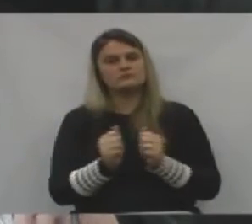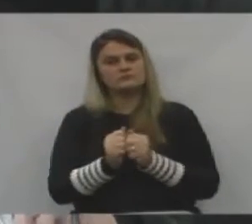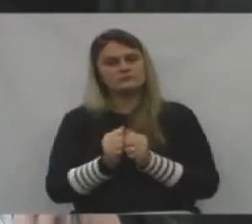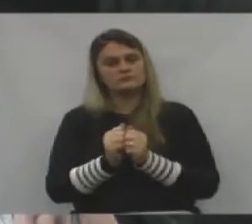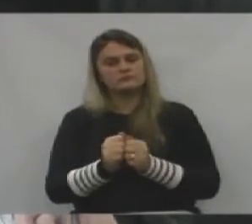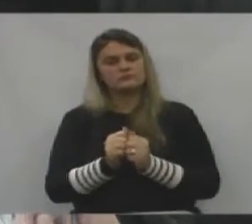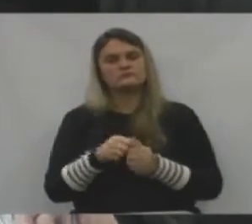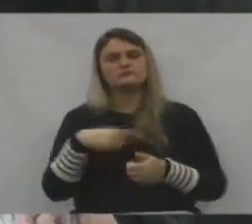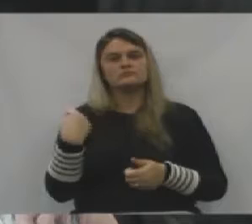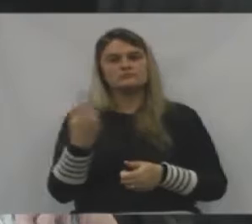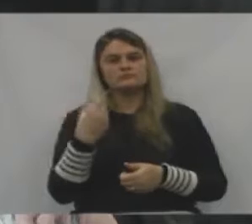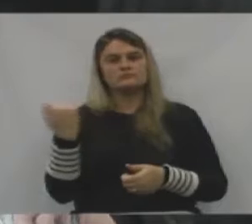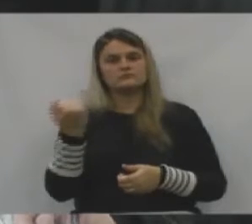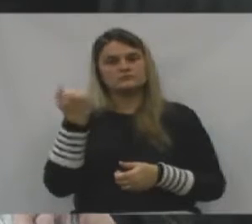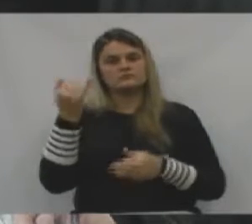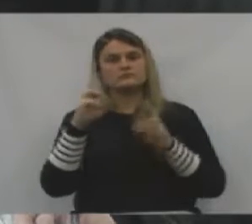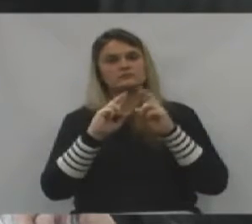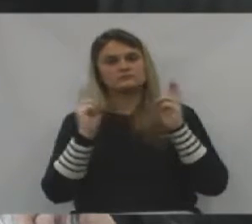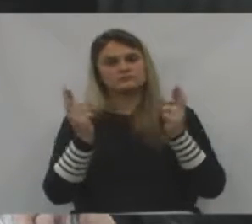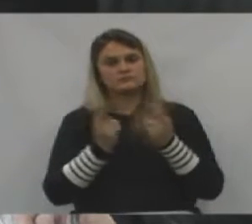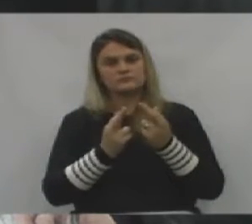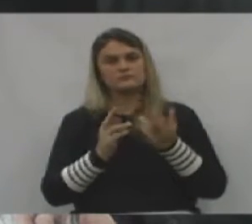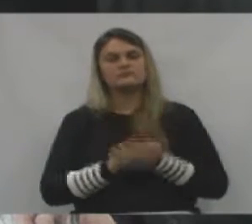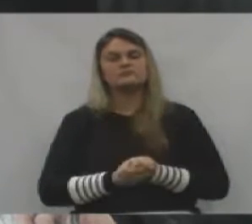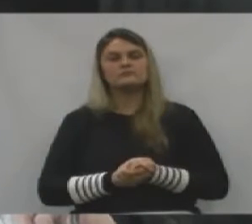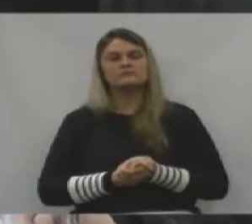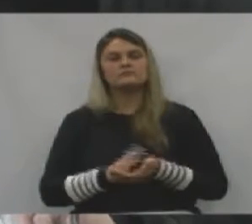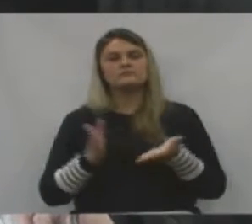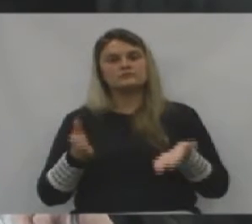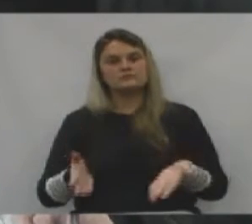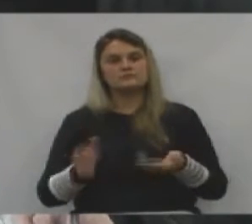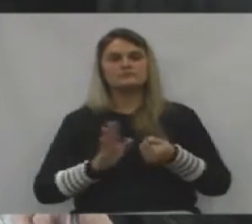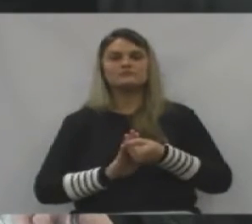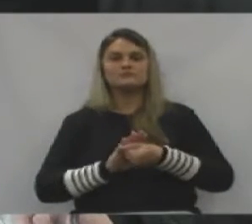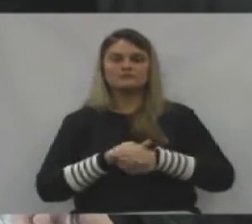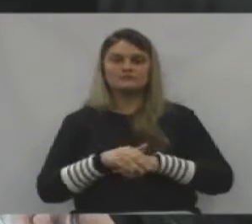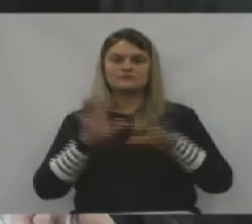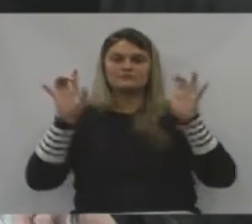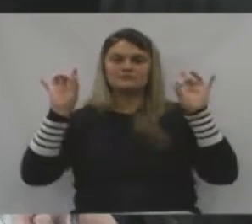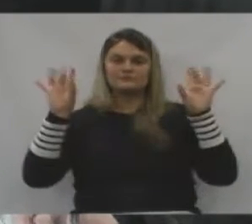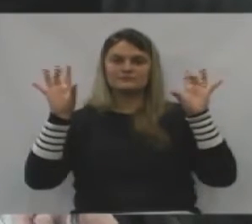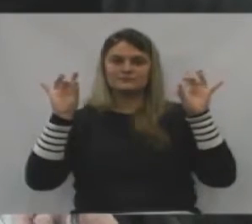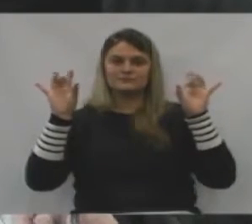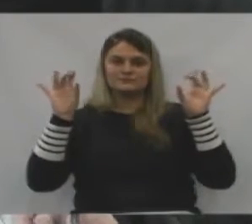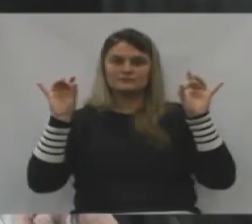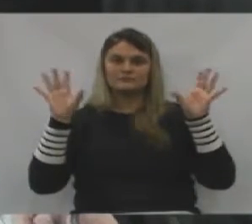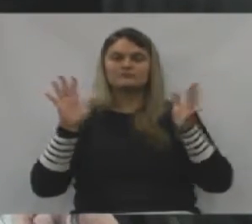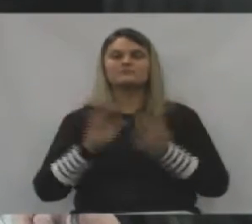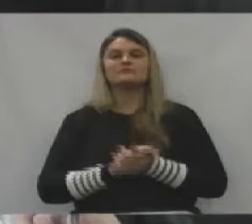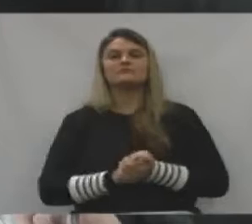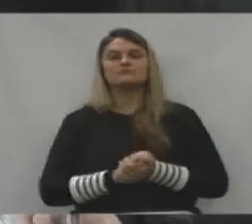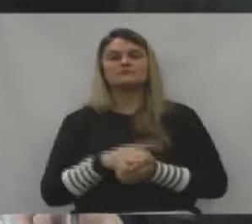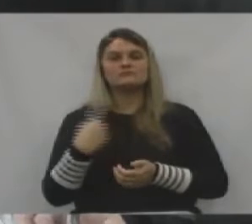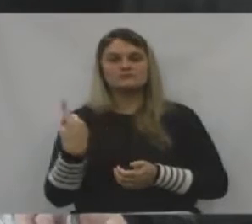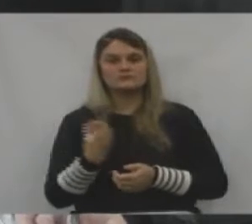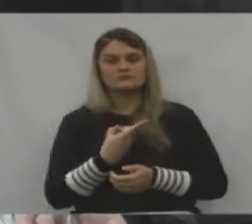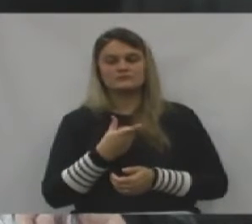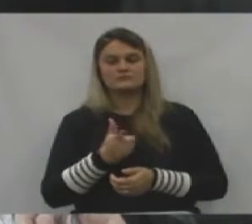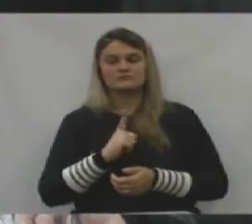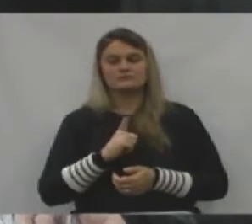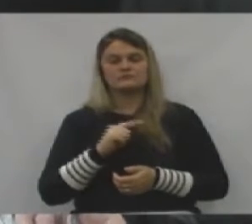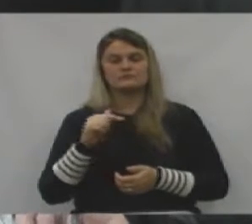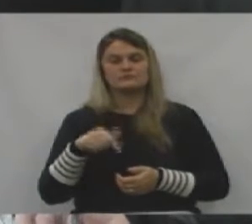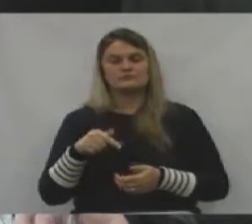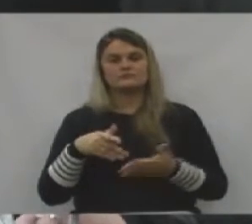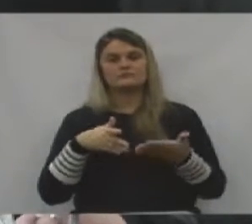em nossas importantes sessões. A noite de hoje é uma noite especial, além de nós estarmos aqui,